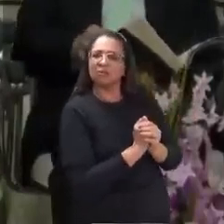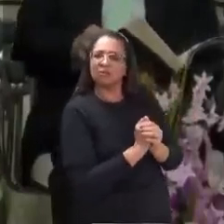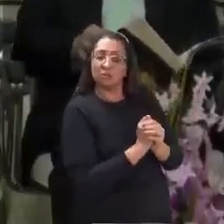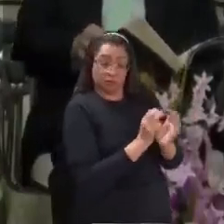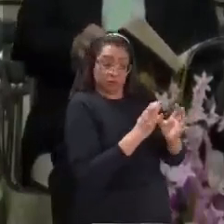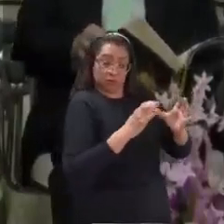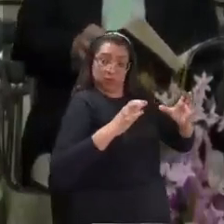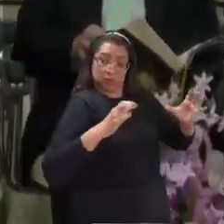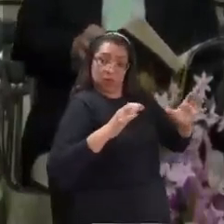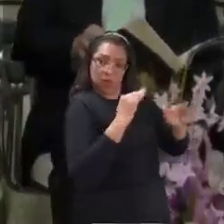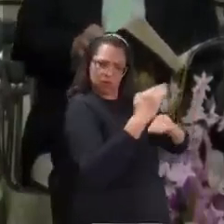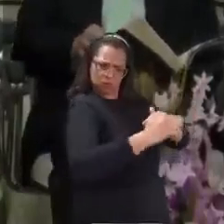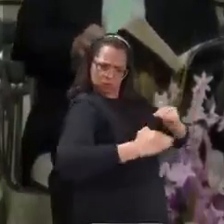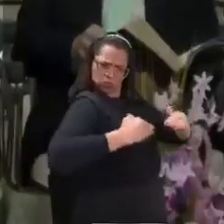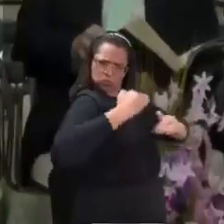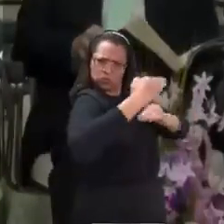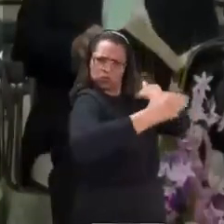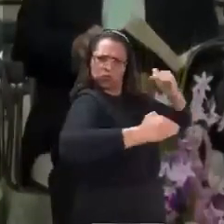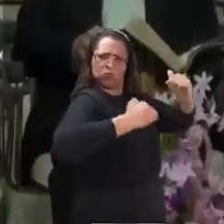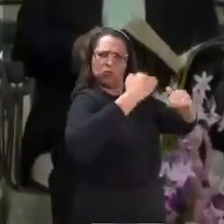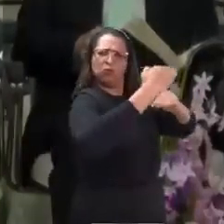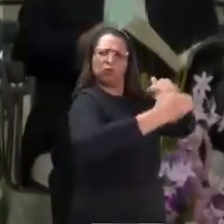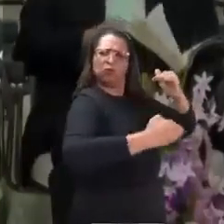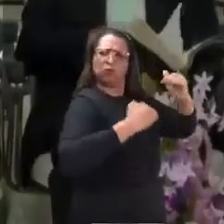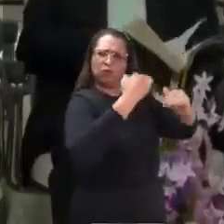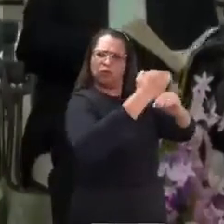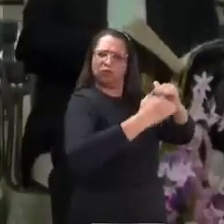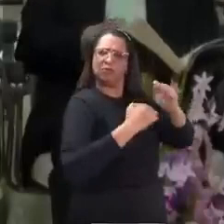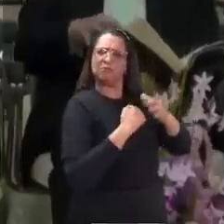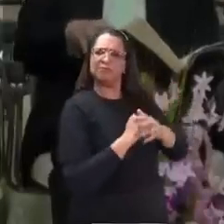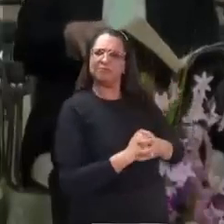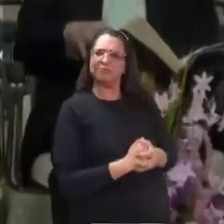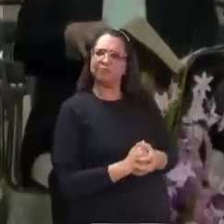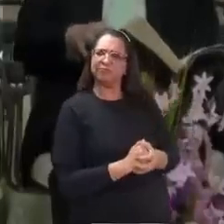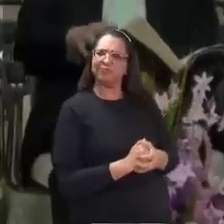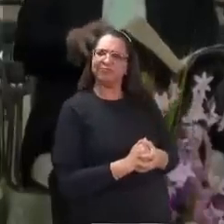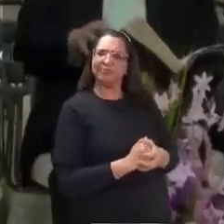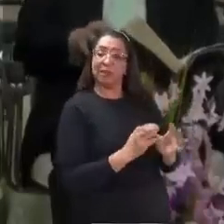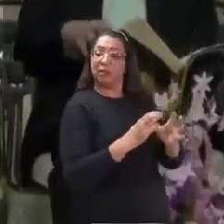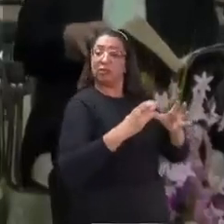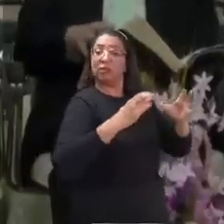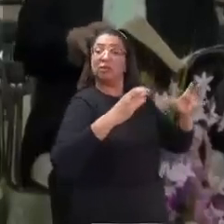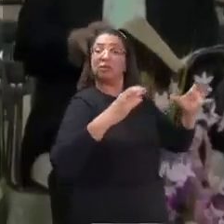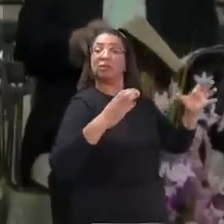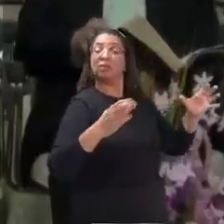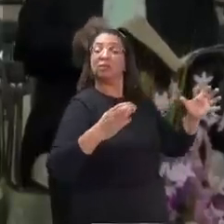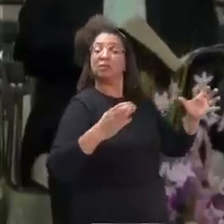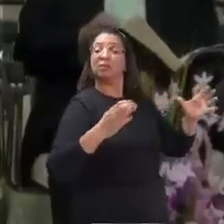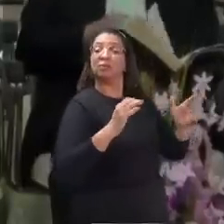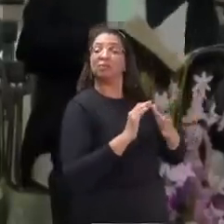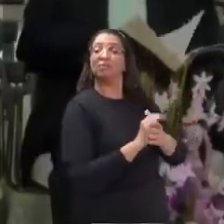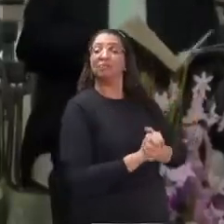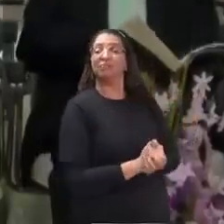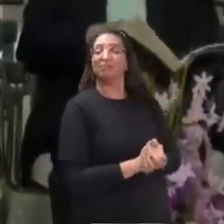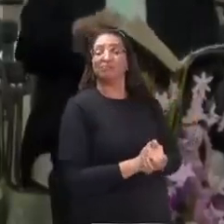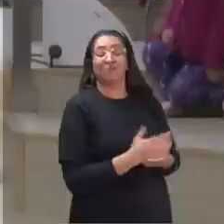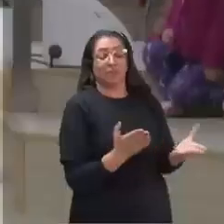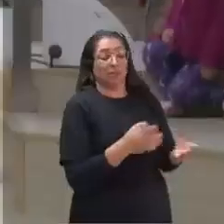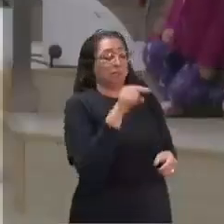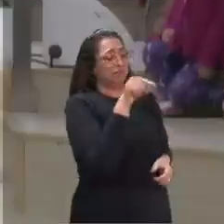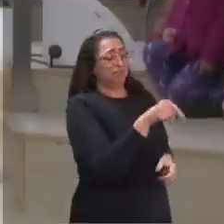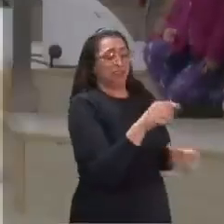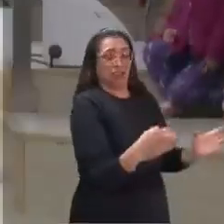O projeto vai aumentando. Mas aumentando num lugar, na ótica humana, impróprio, no